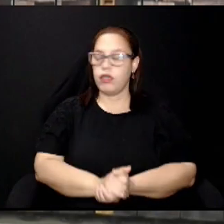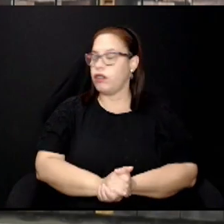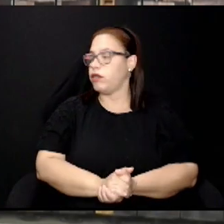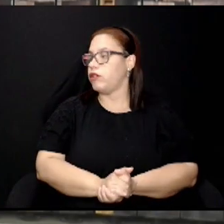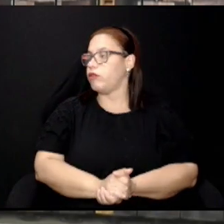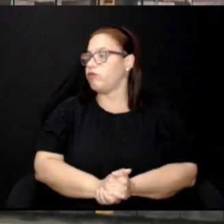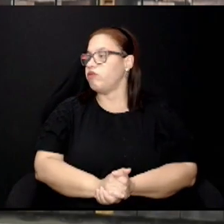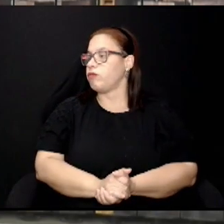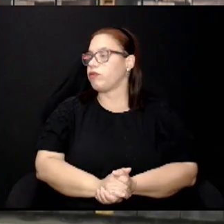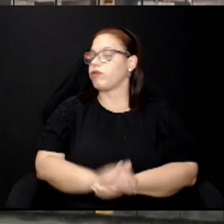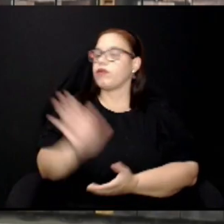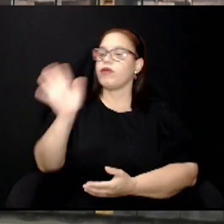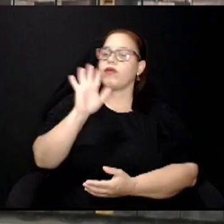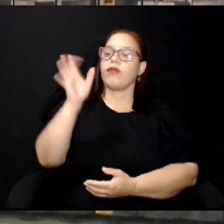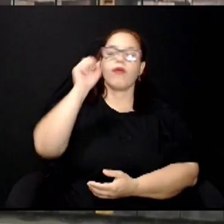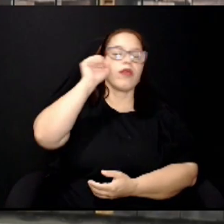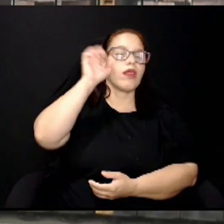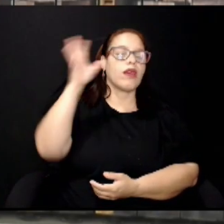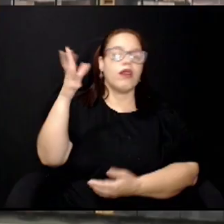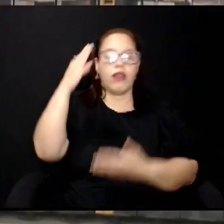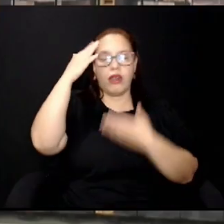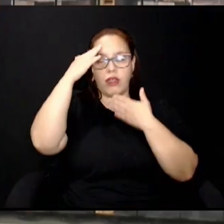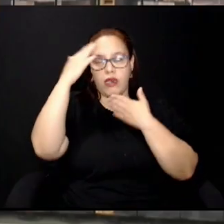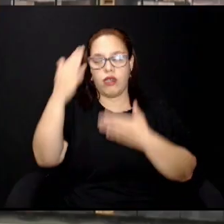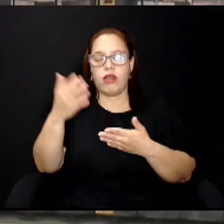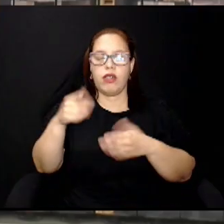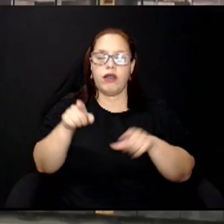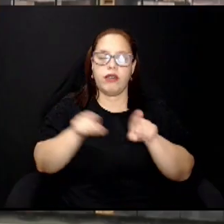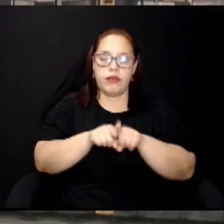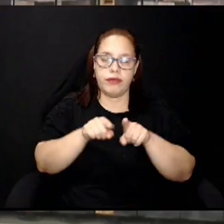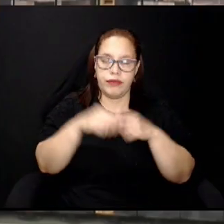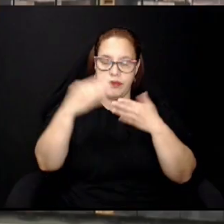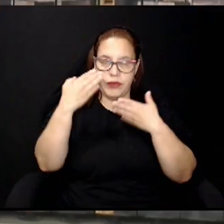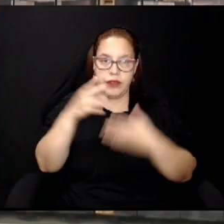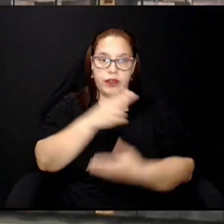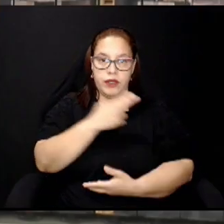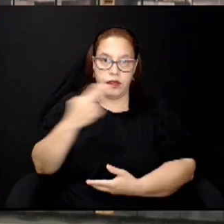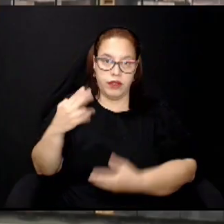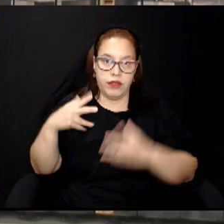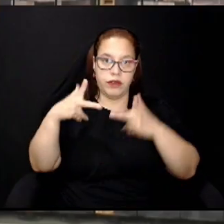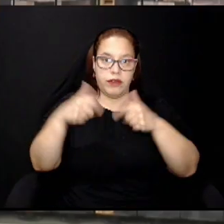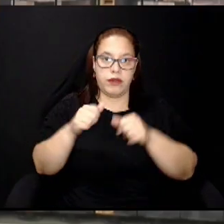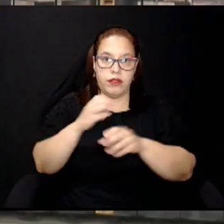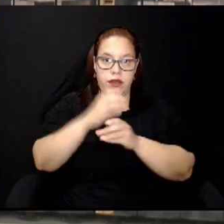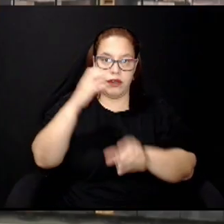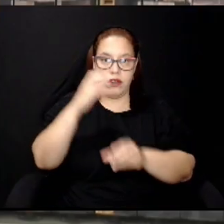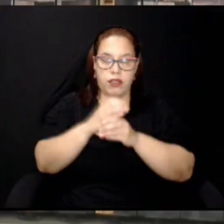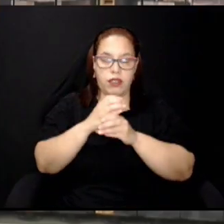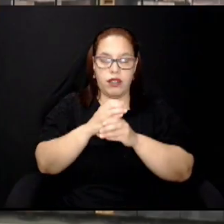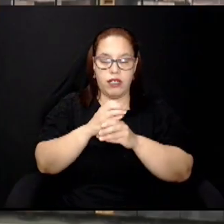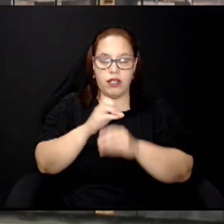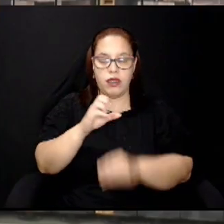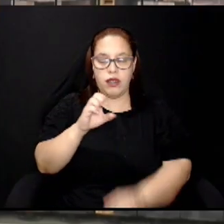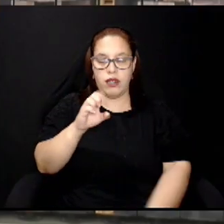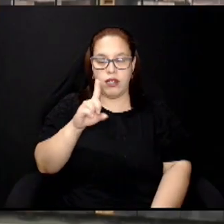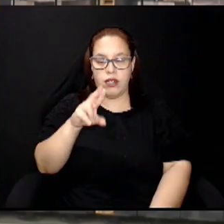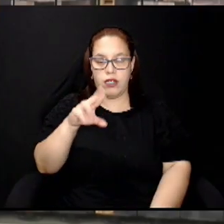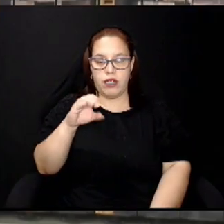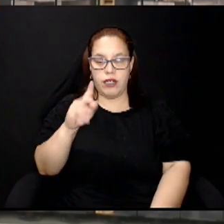Oi, Alexandra, muito obrigada. Eu que agradeço em meu nome e em nome do Lab Educ. Daniela, que ideia